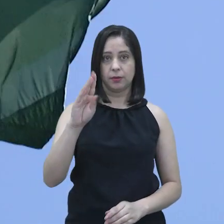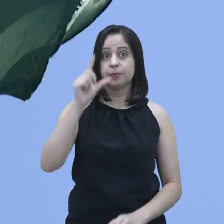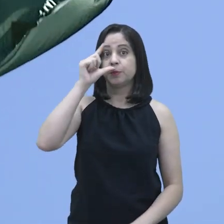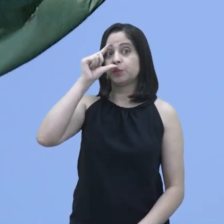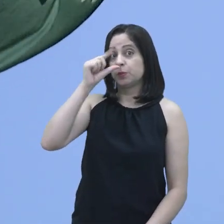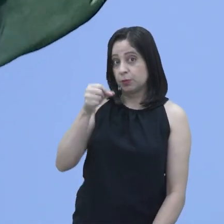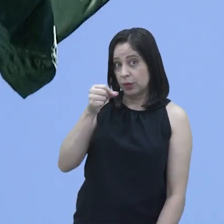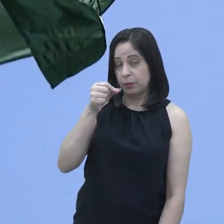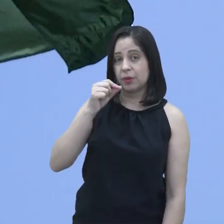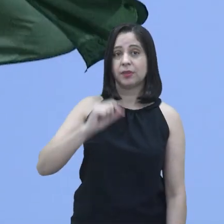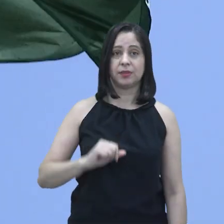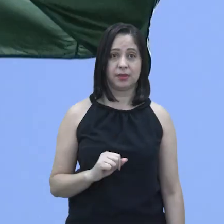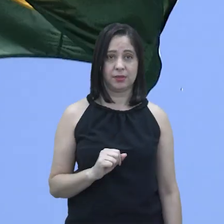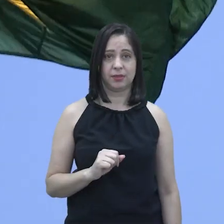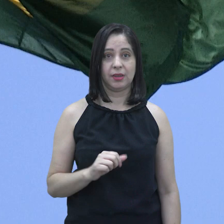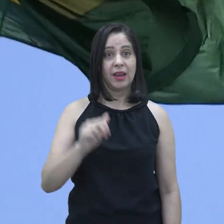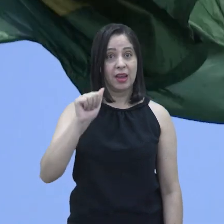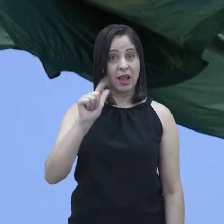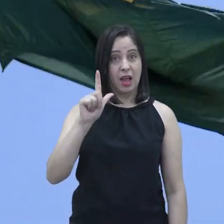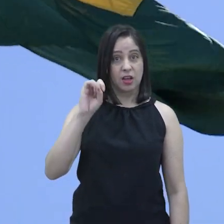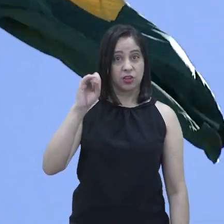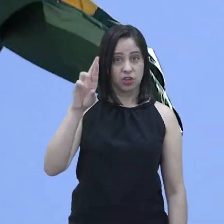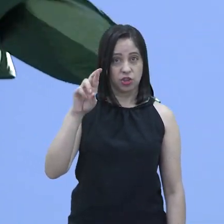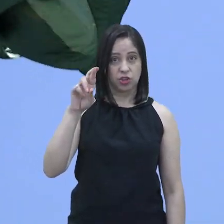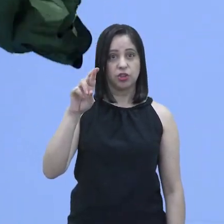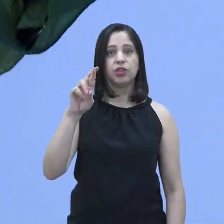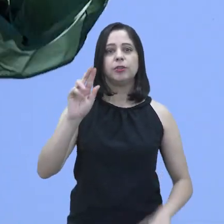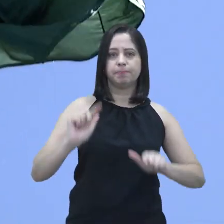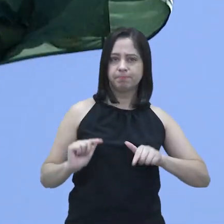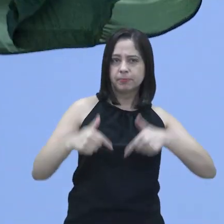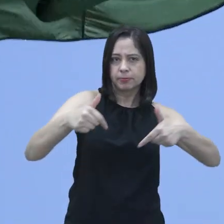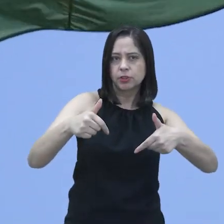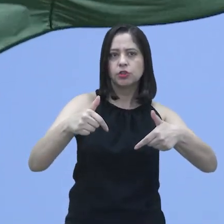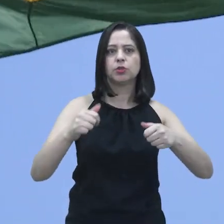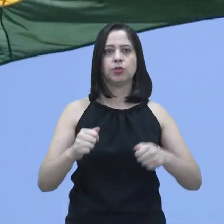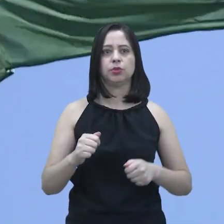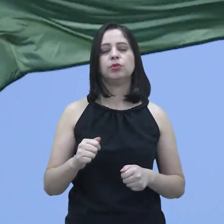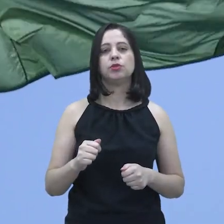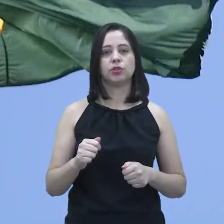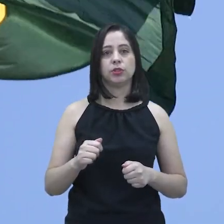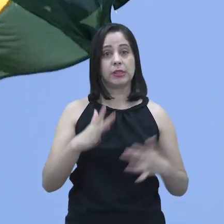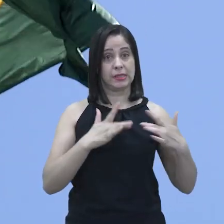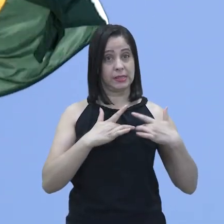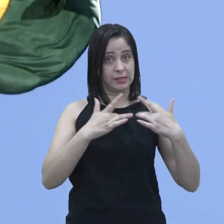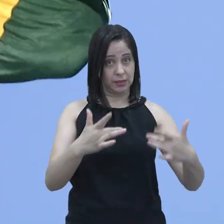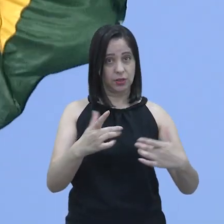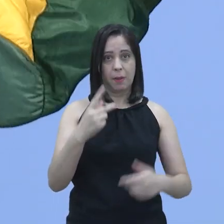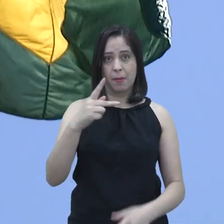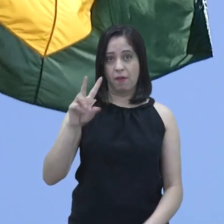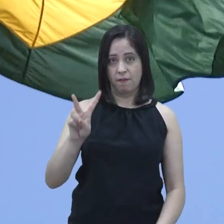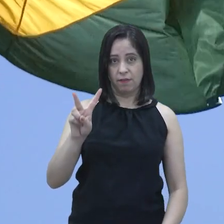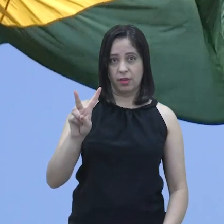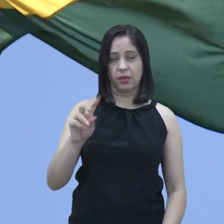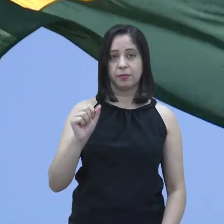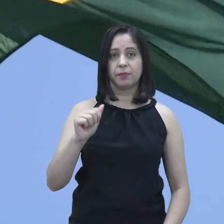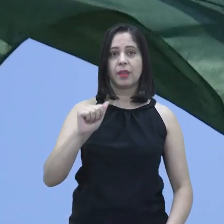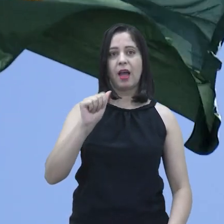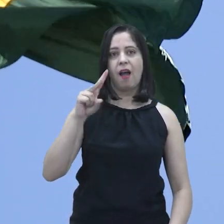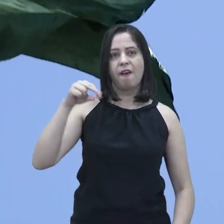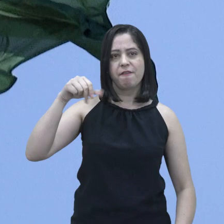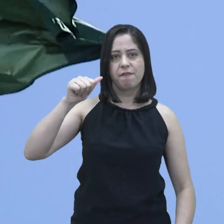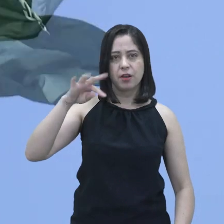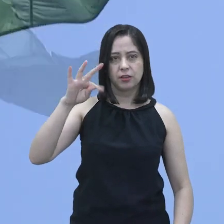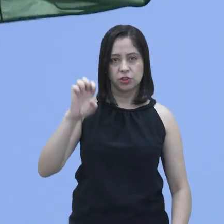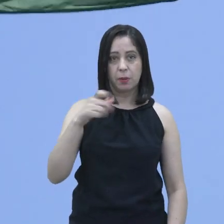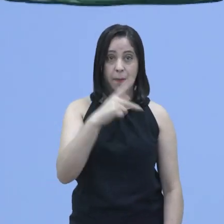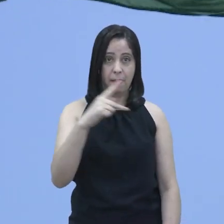da Social Democracia Brasileira, Agir, Mobiliza Nacional, Cidadania, Partido Verde,